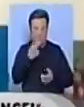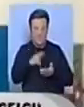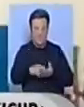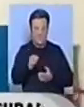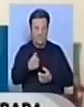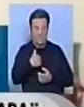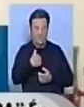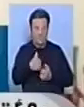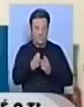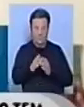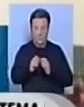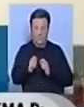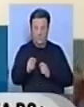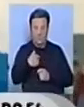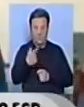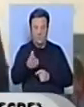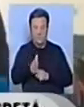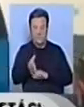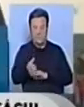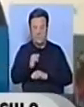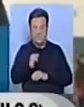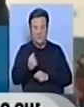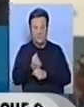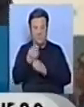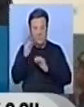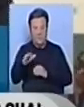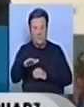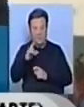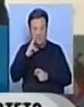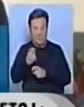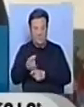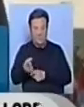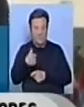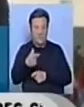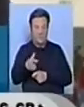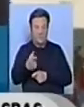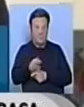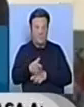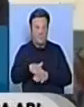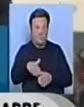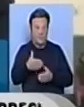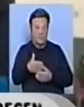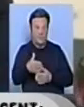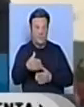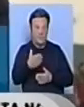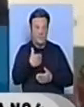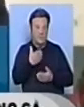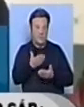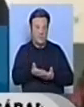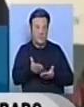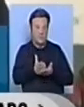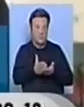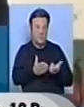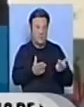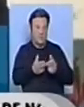Exatamente. Nós, ao longo de todo o ano, via Serviço Educativo da Área Protegida, temos um conjunto de propostas de ação que trazem as escolas cá à área de